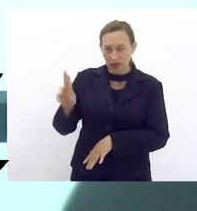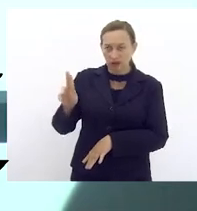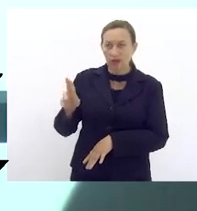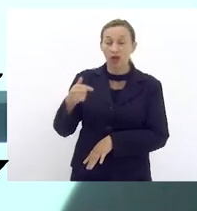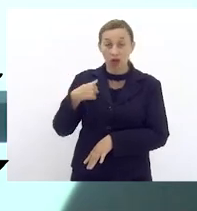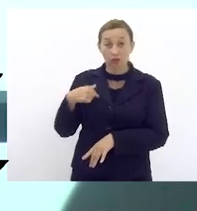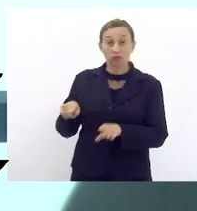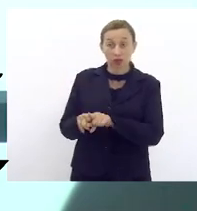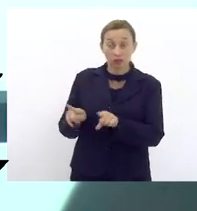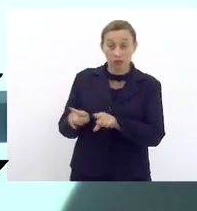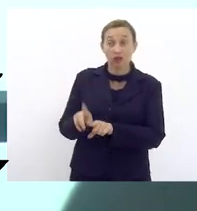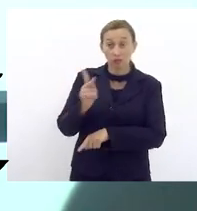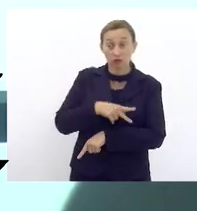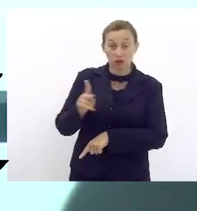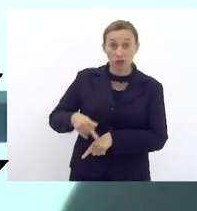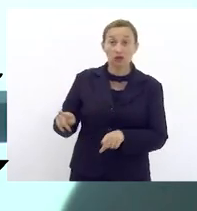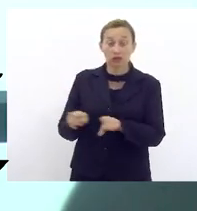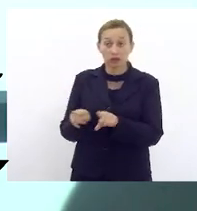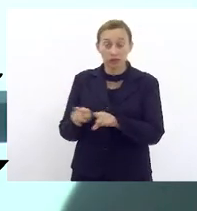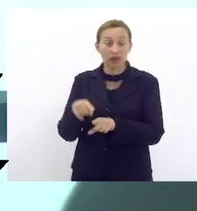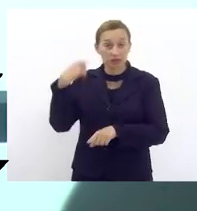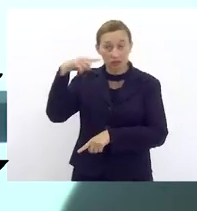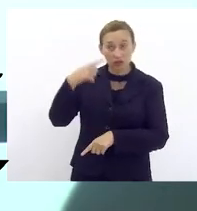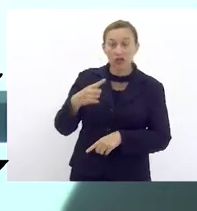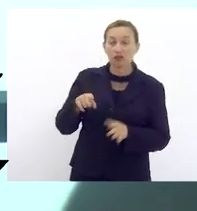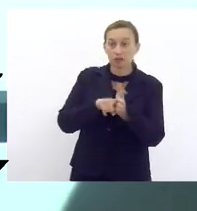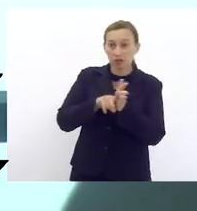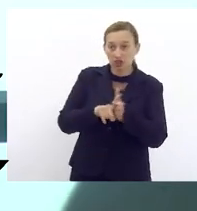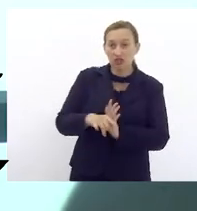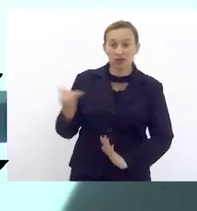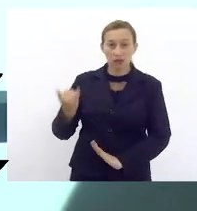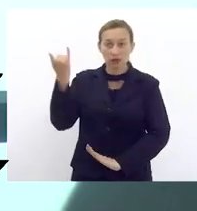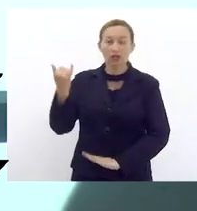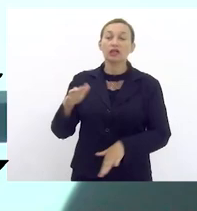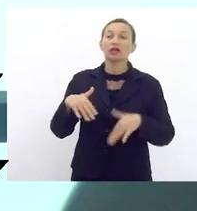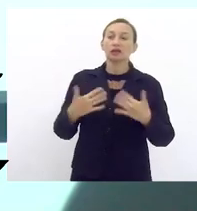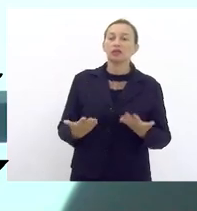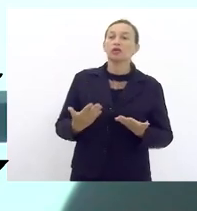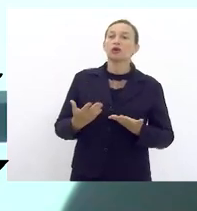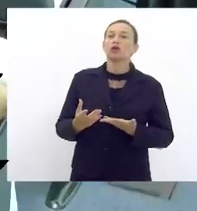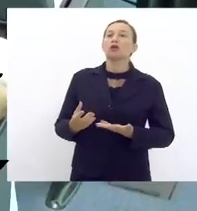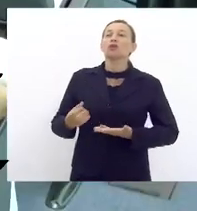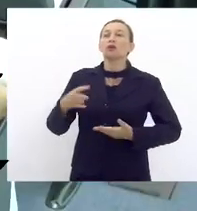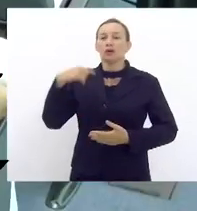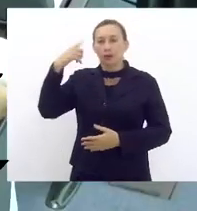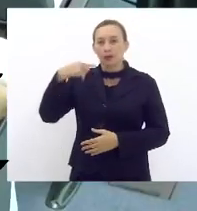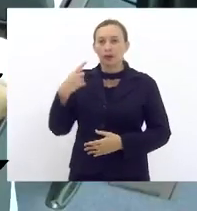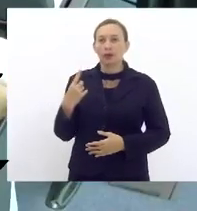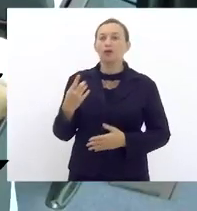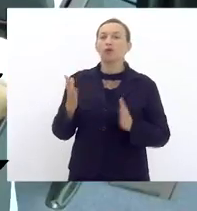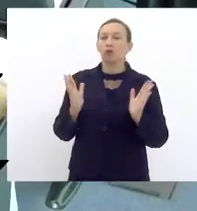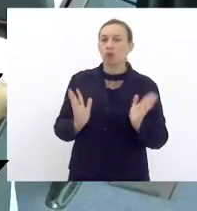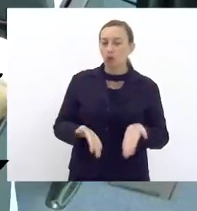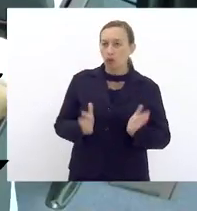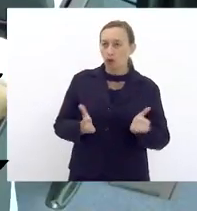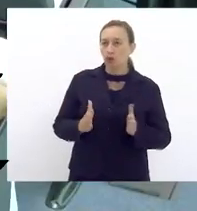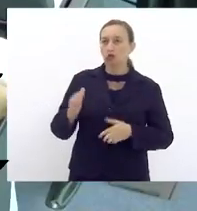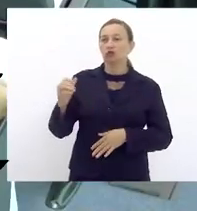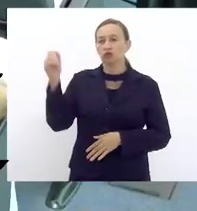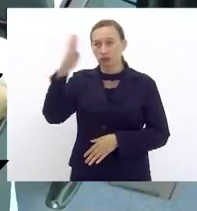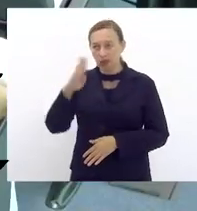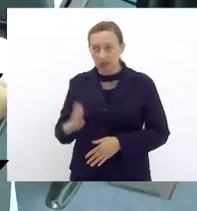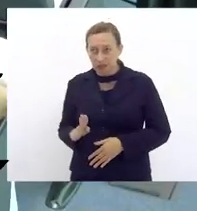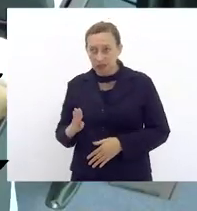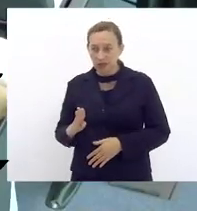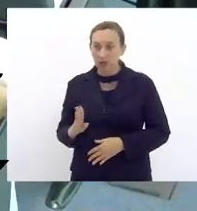advogado e a pesquisa é muito importante bom o objectivamente é um dos Advogados do Brasil hoje por meio da sua comissão